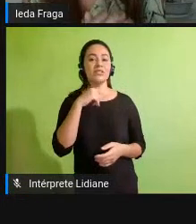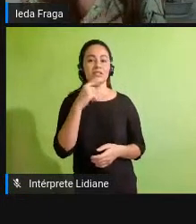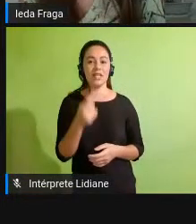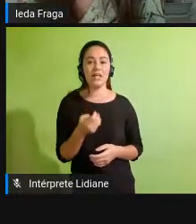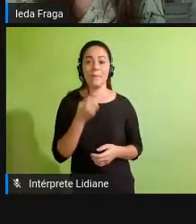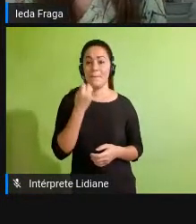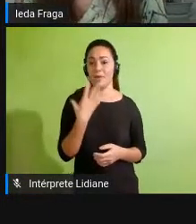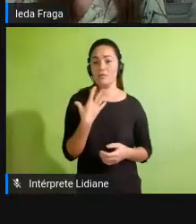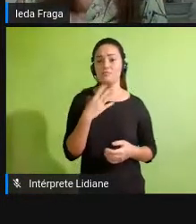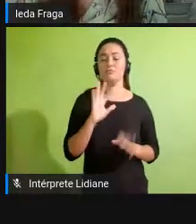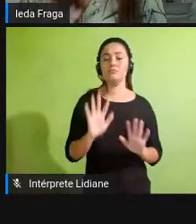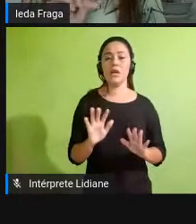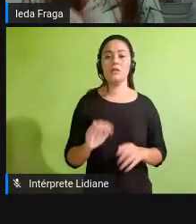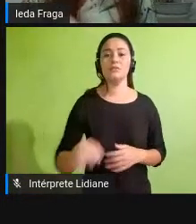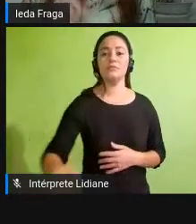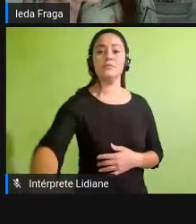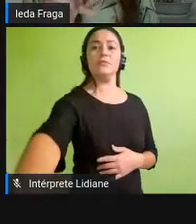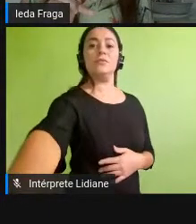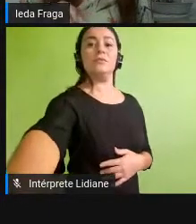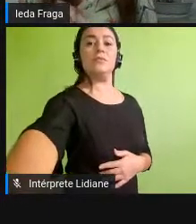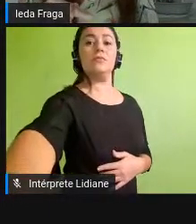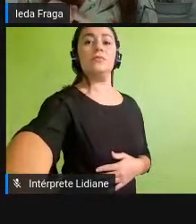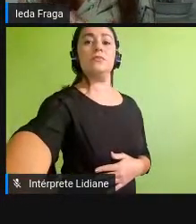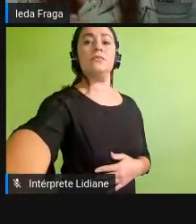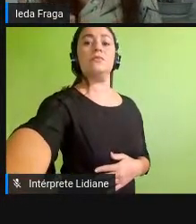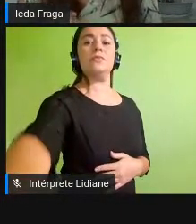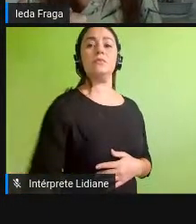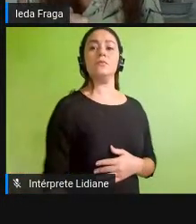devidamente instalado. Então, eu vou jogando e vou lendo